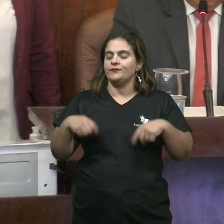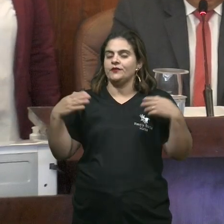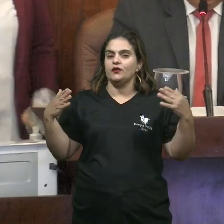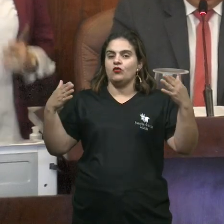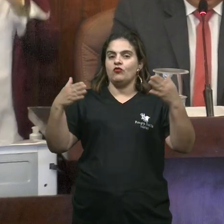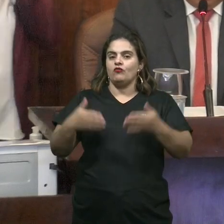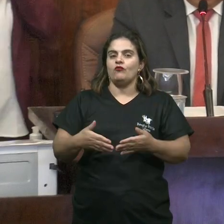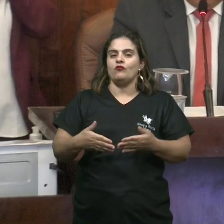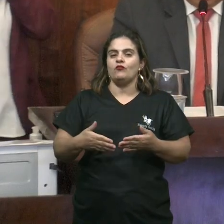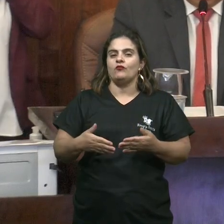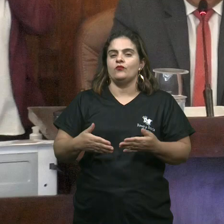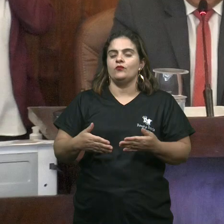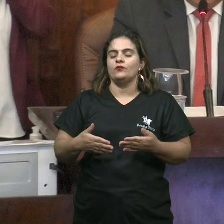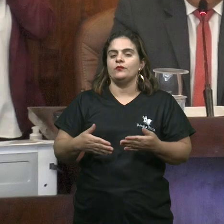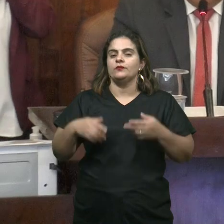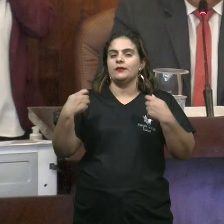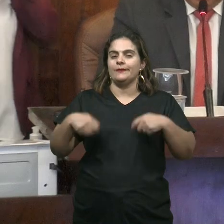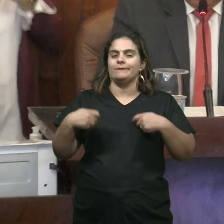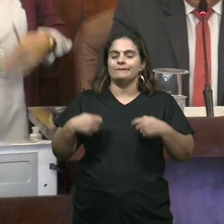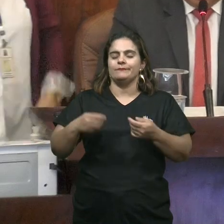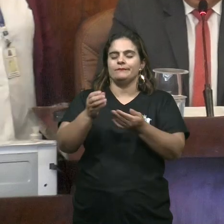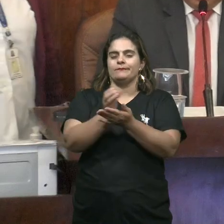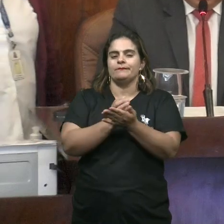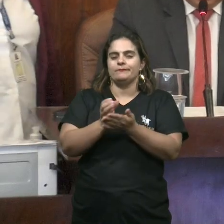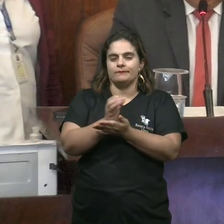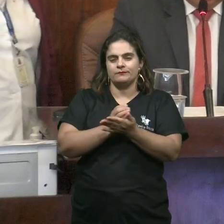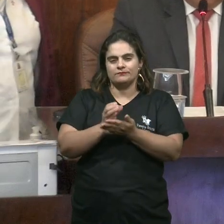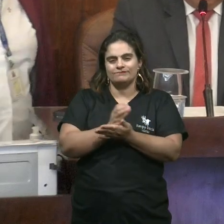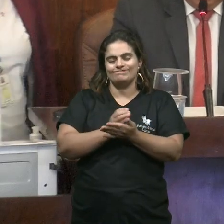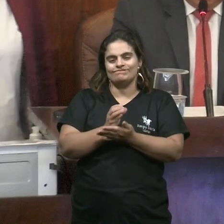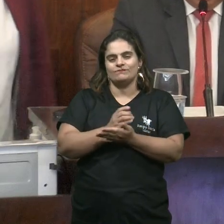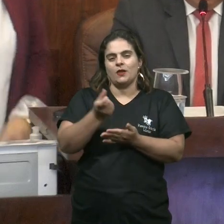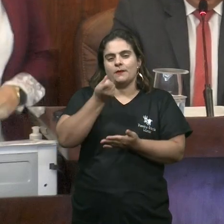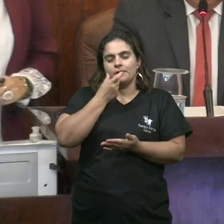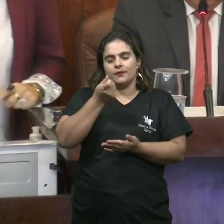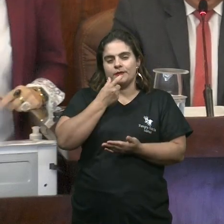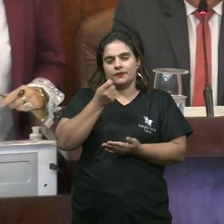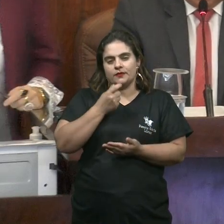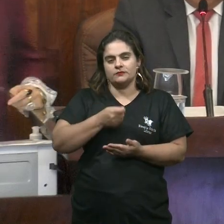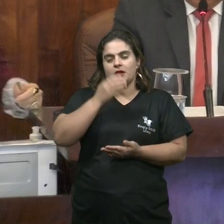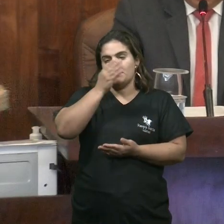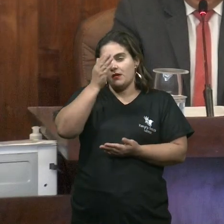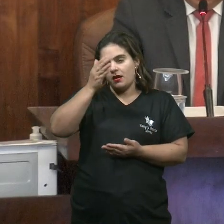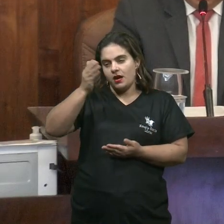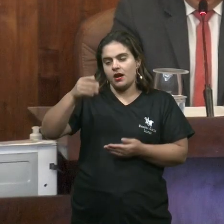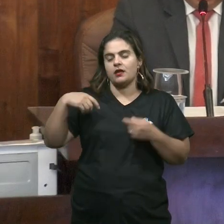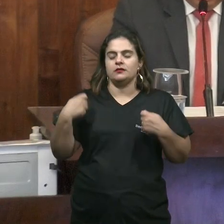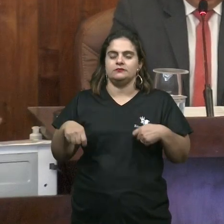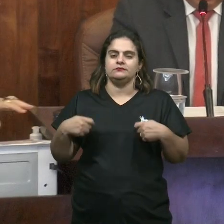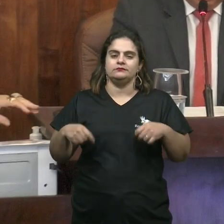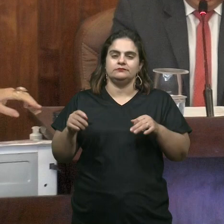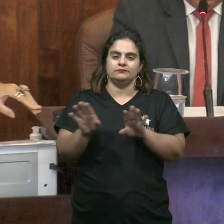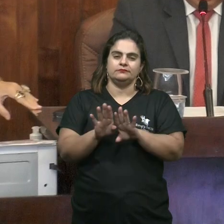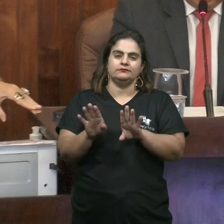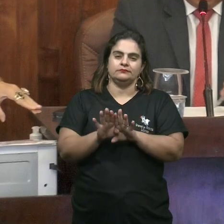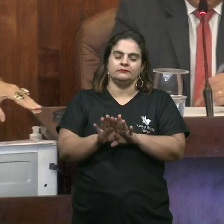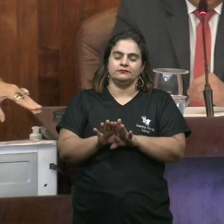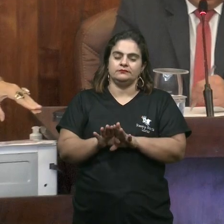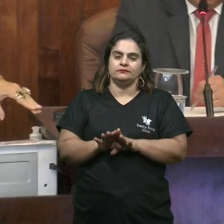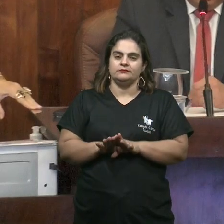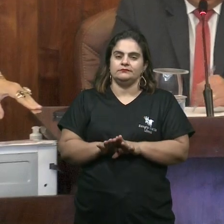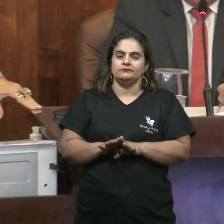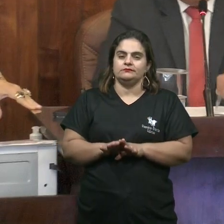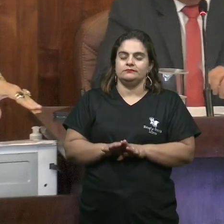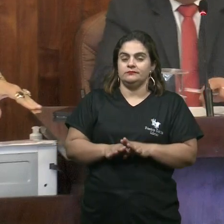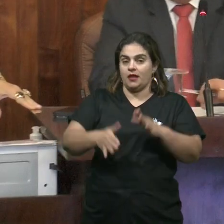regularizar o abastecimento de medicações e insumos nas unidades da saúde, farmácias municipais e MEDEC, servindo-se ainda em responder às indagações